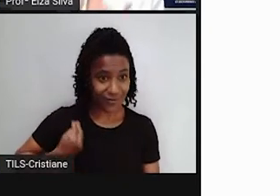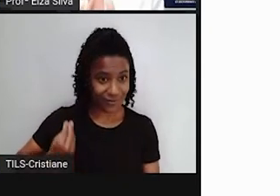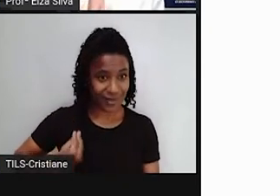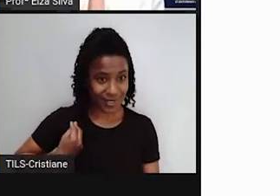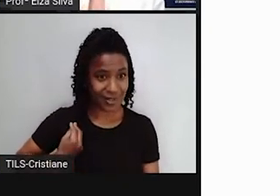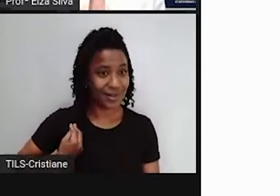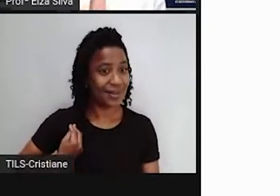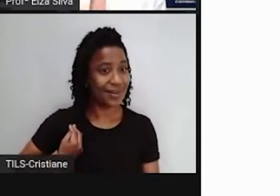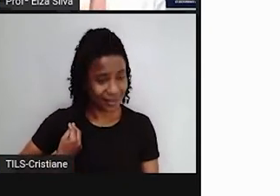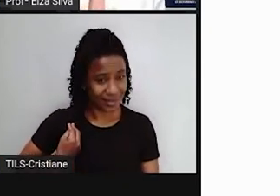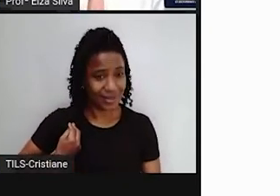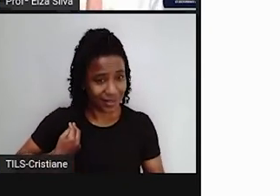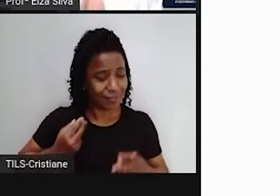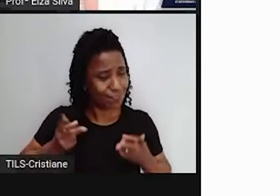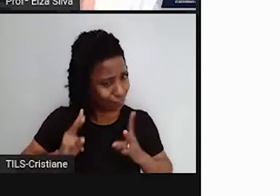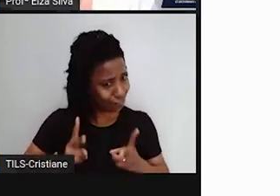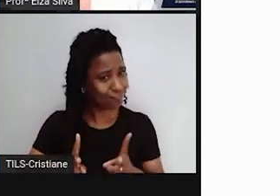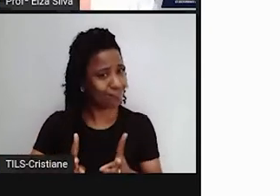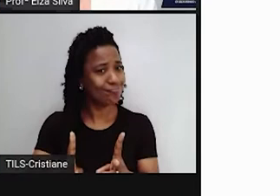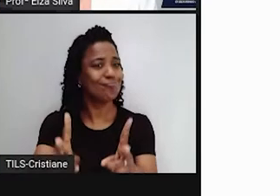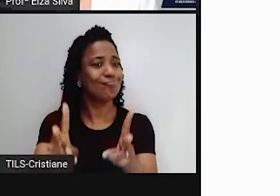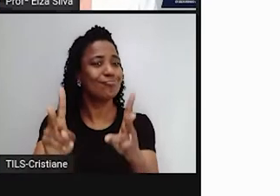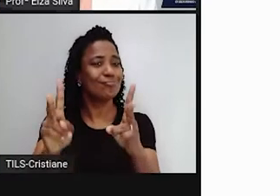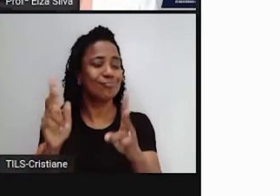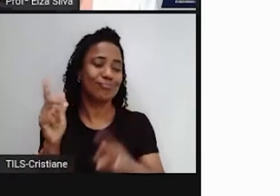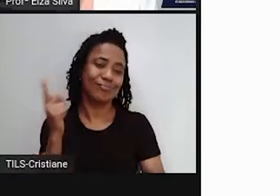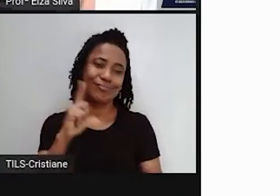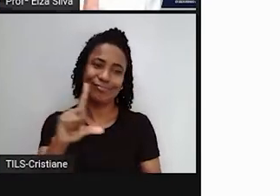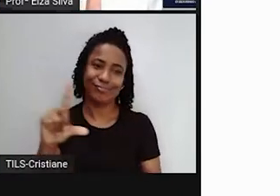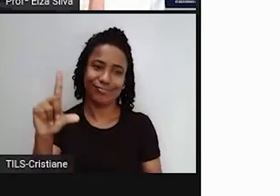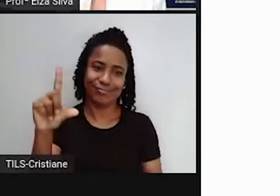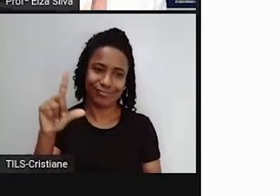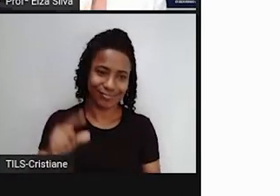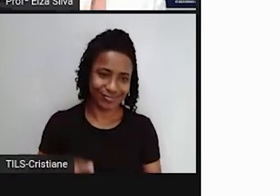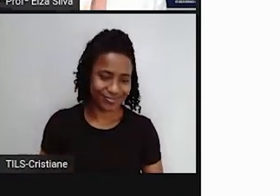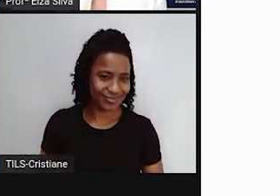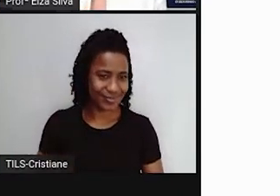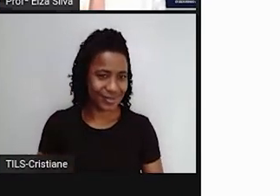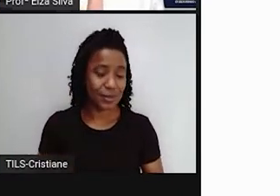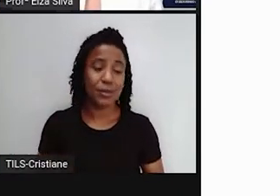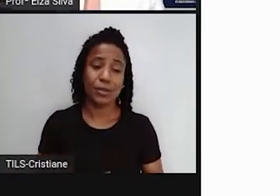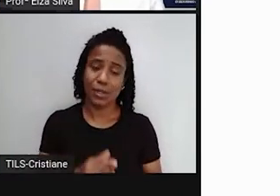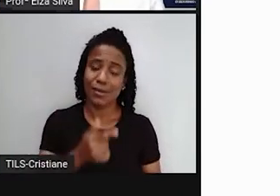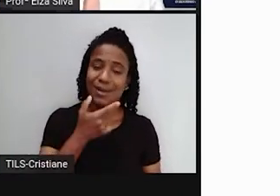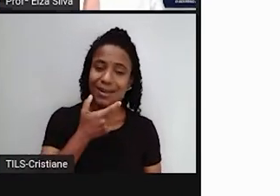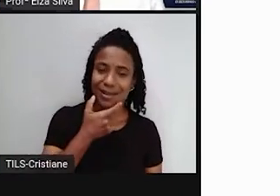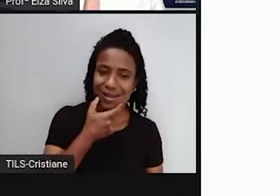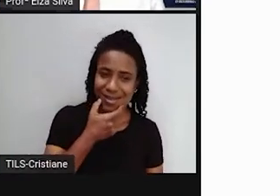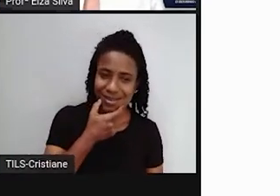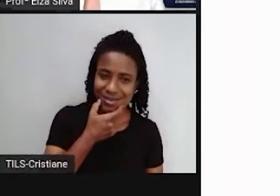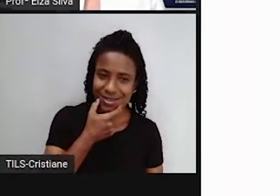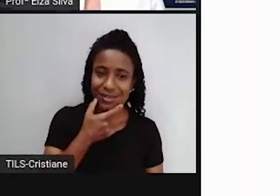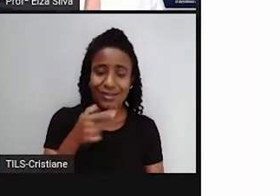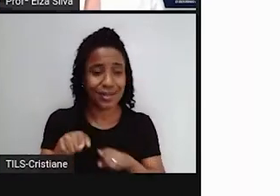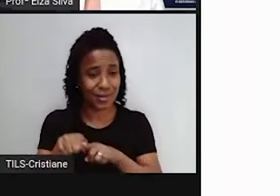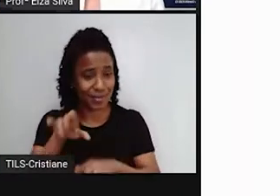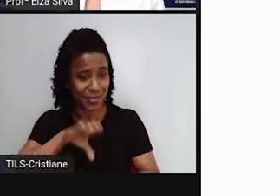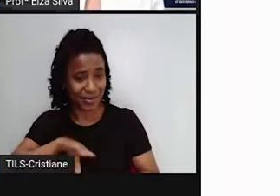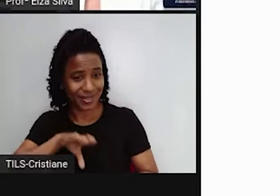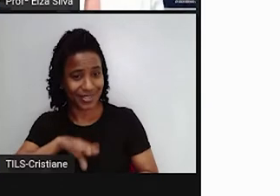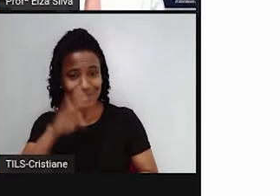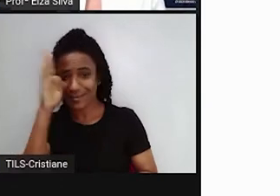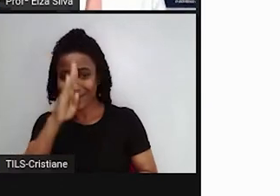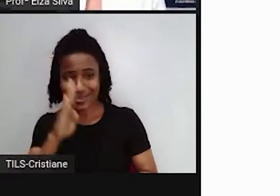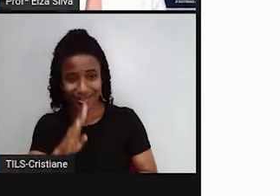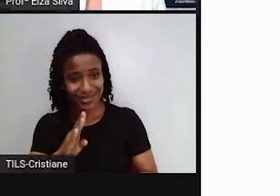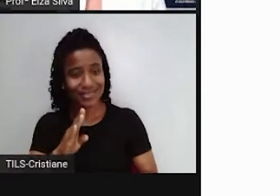este provérbio, ele existe tanto na língua portuguesa, quanto nos países que falam inglês. Ok?